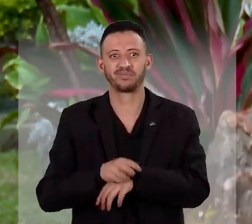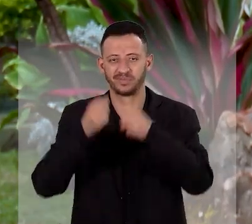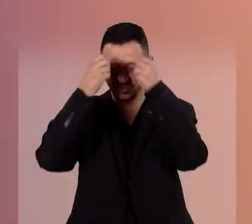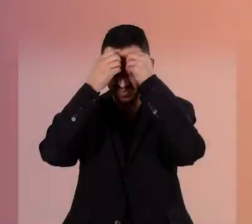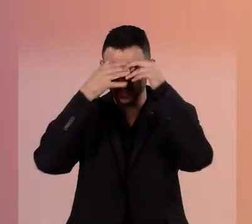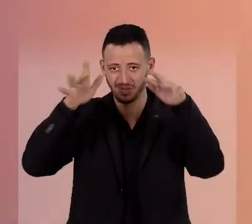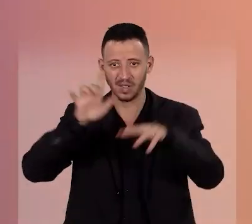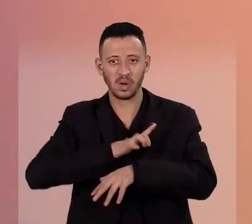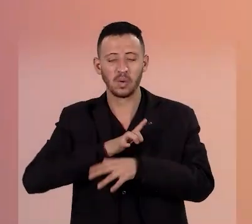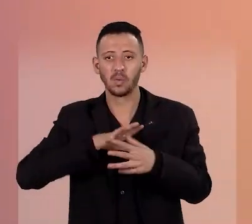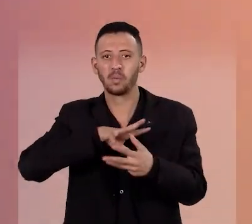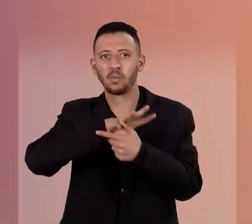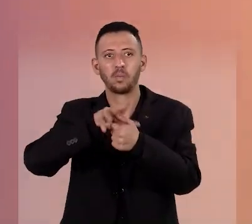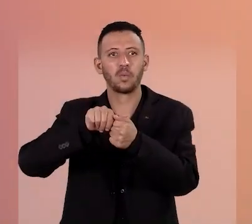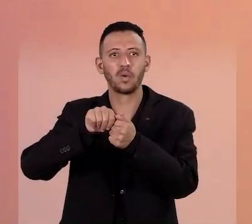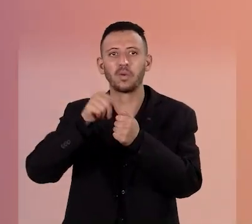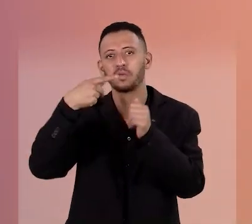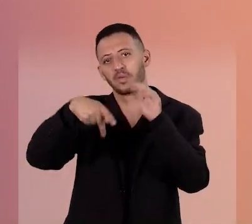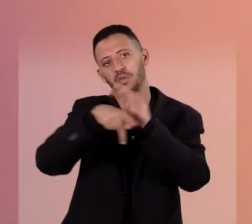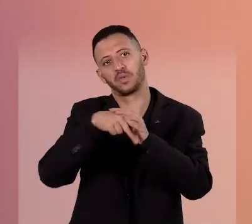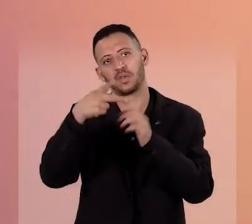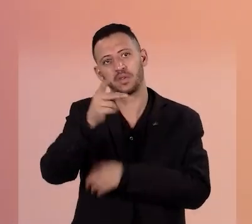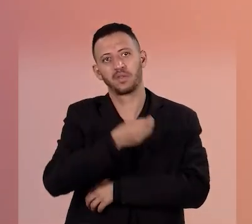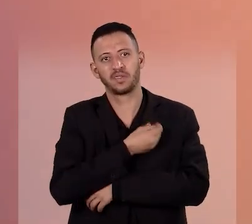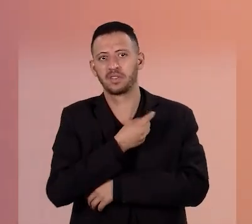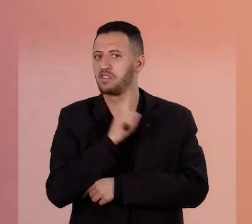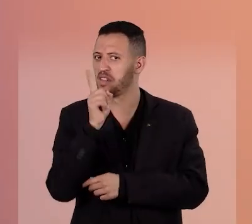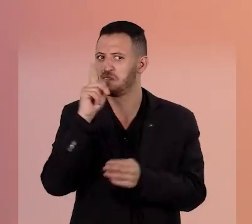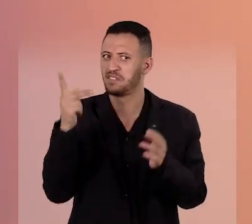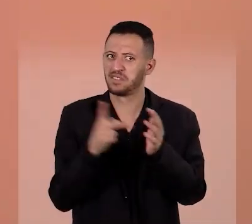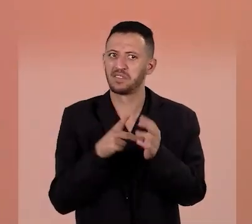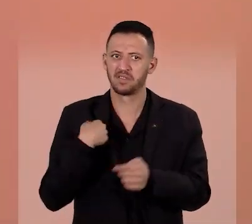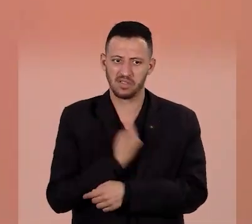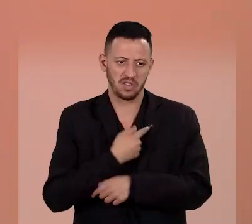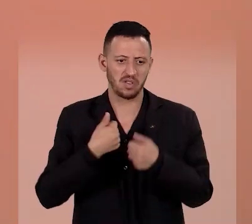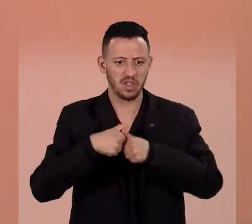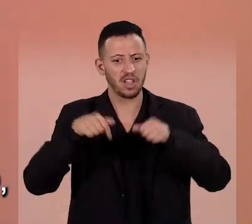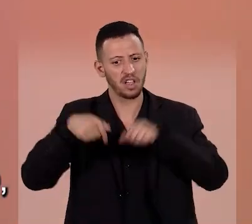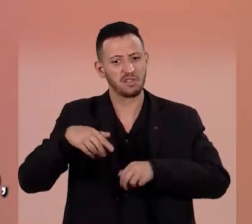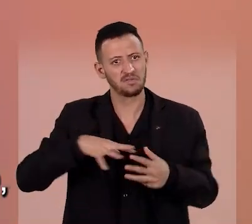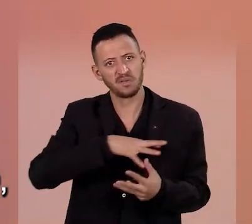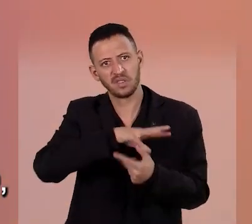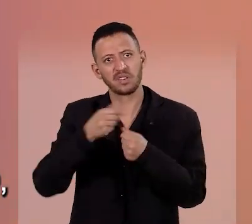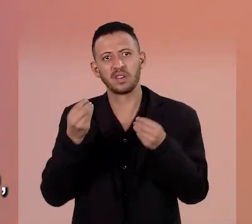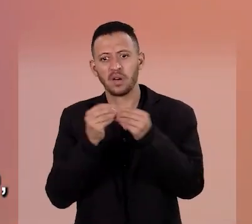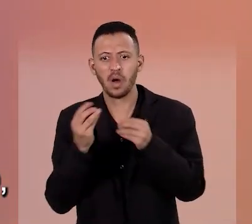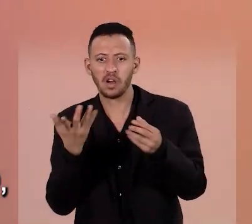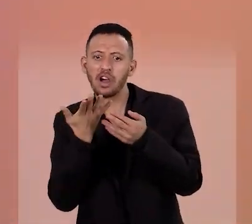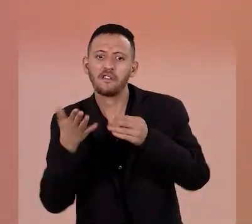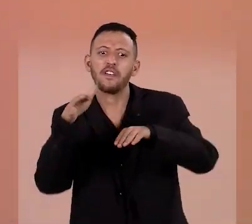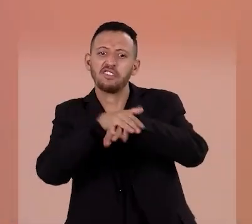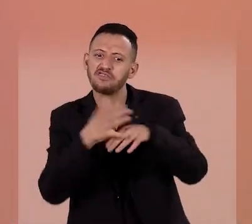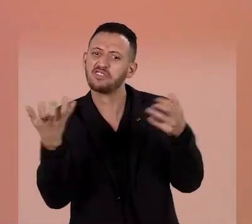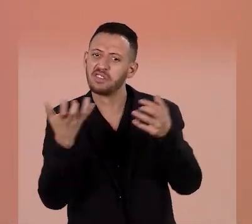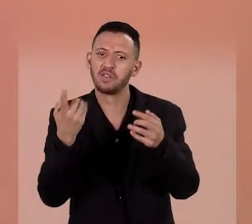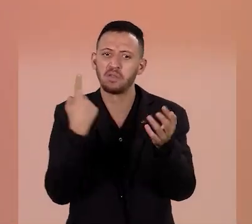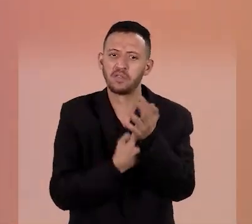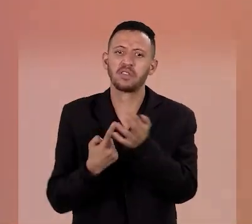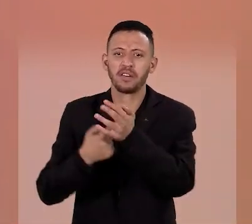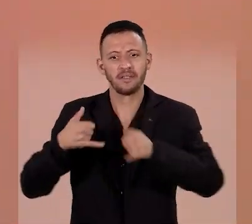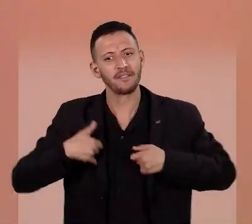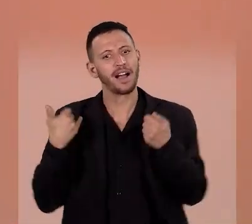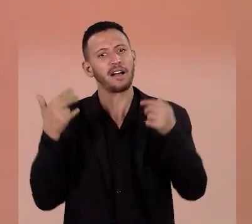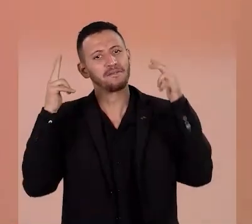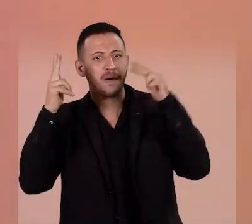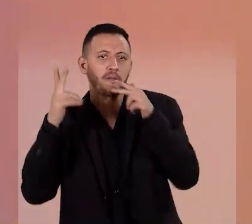trabalho. Autistas vivem num mundo à parte, num mundo só deles. Isso não é verdade. A gente está aqui, nesse mundo, querendo fazer parte, querendo